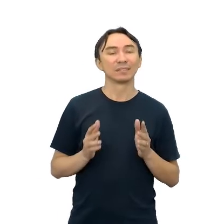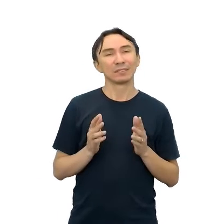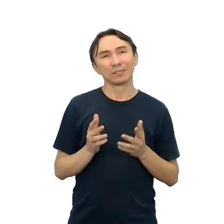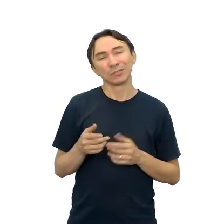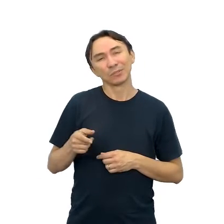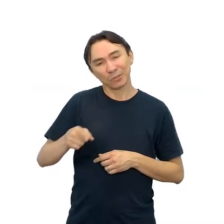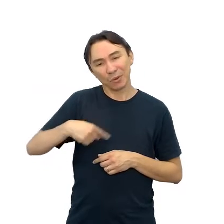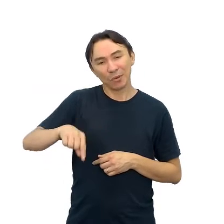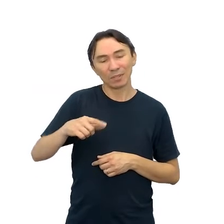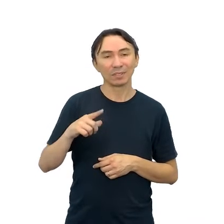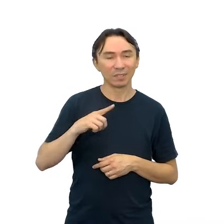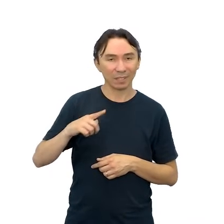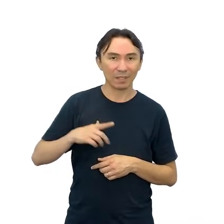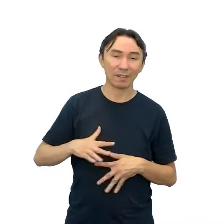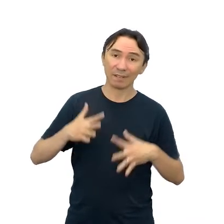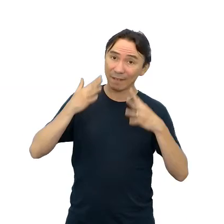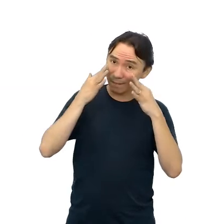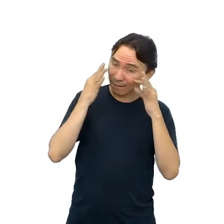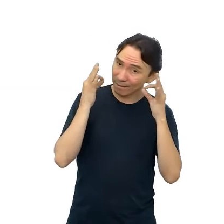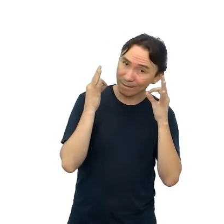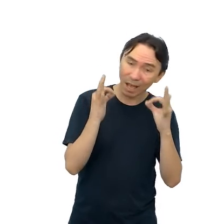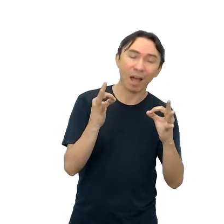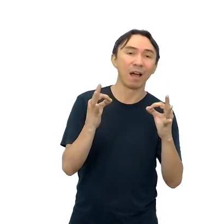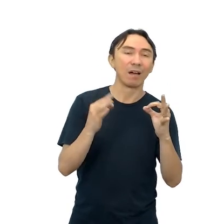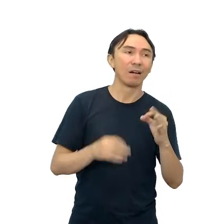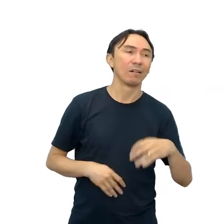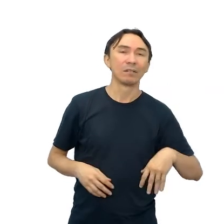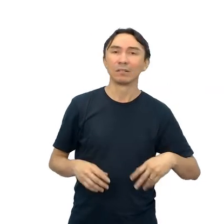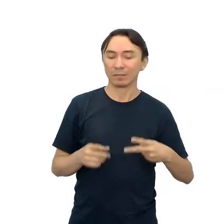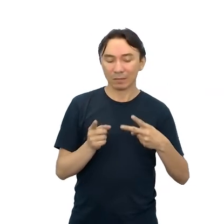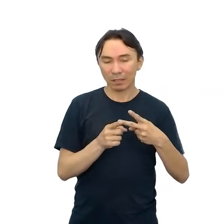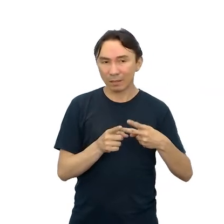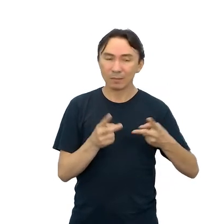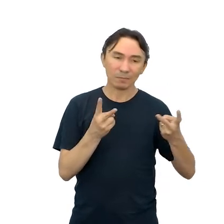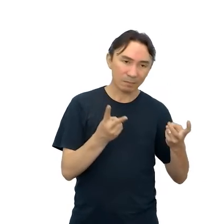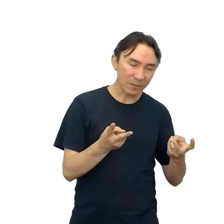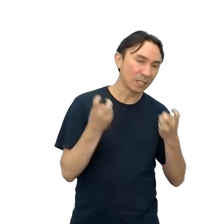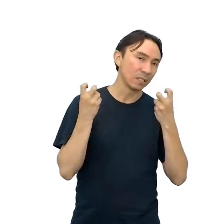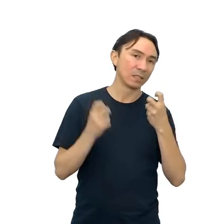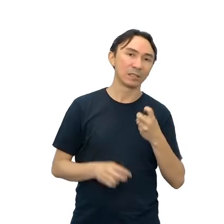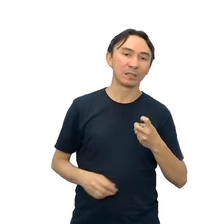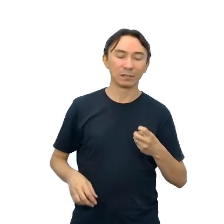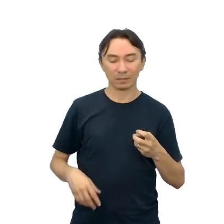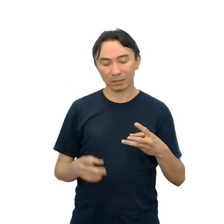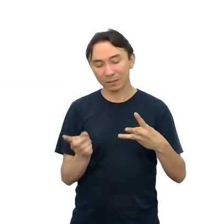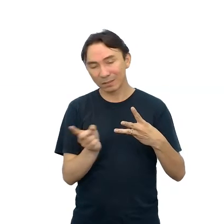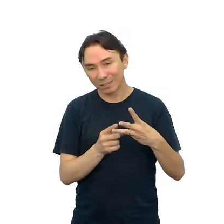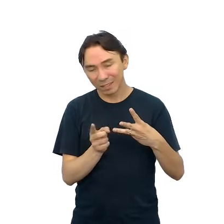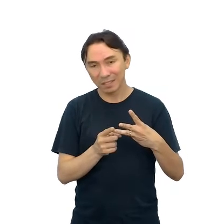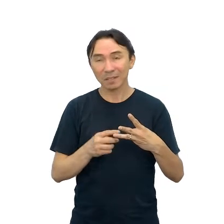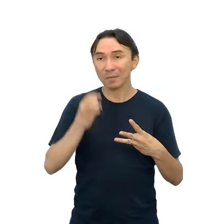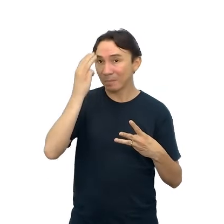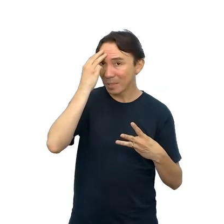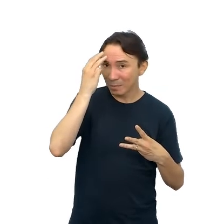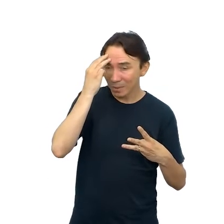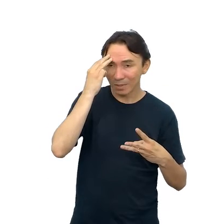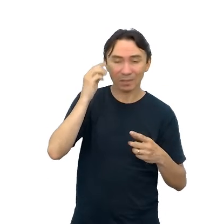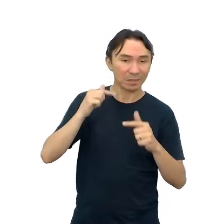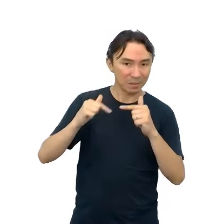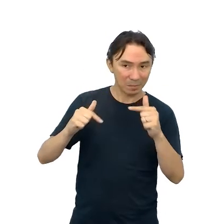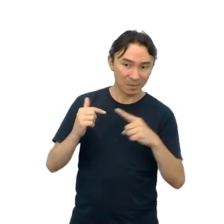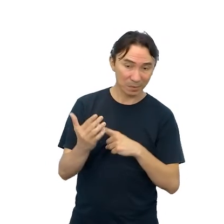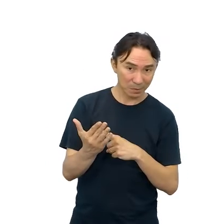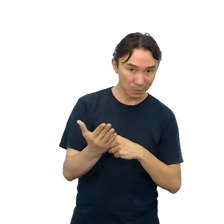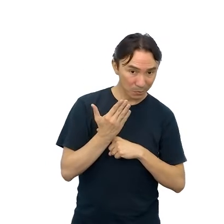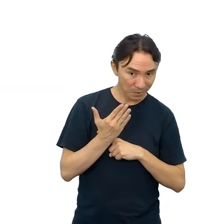uma atenção, que nós temos uma percepção, a memória de trabalho nos auxilia aí nesse